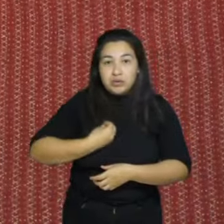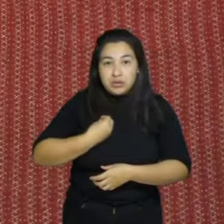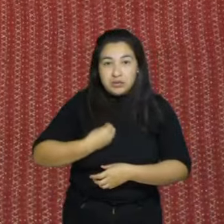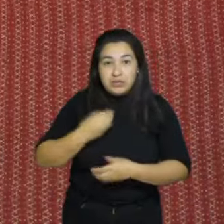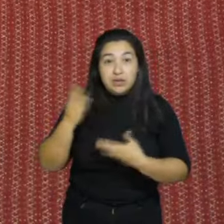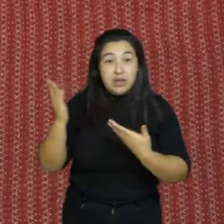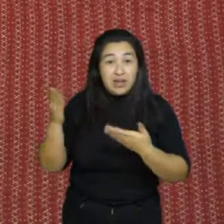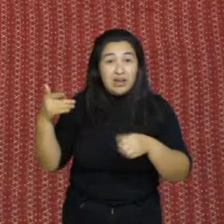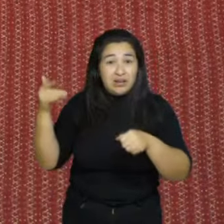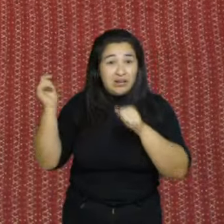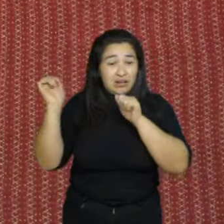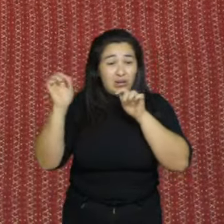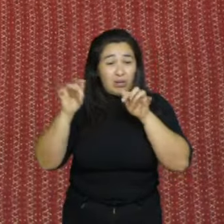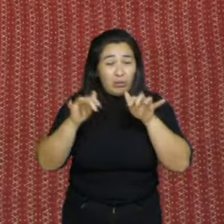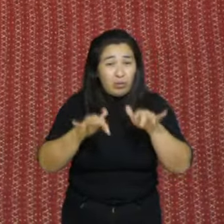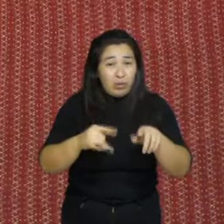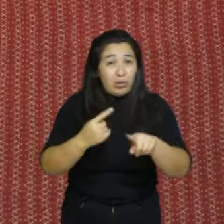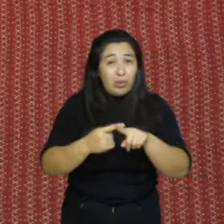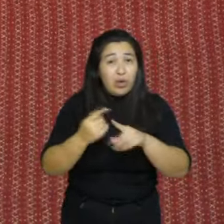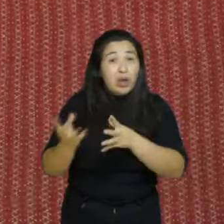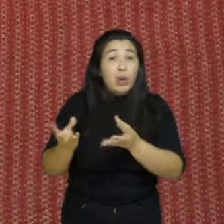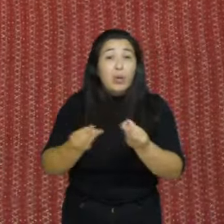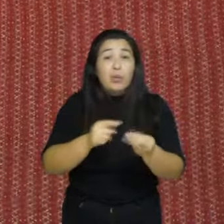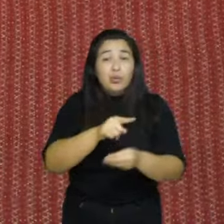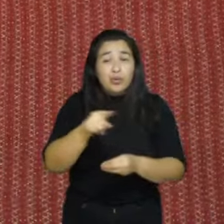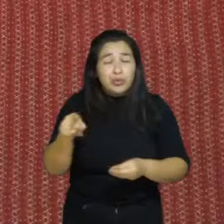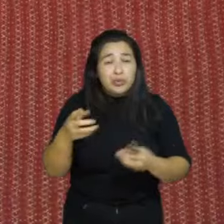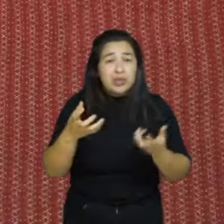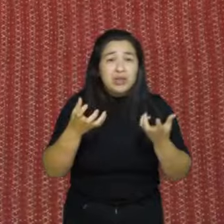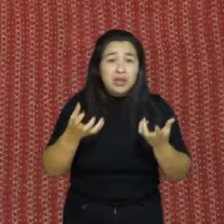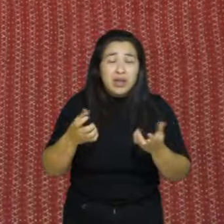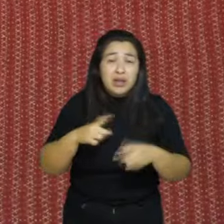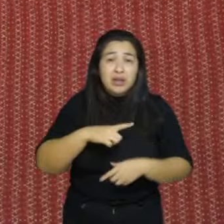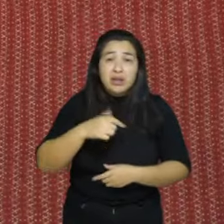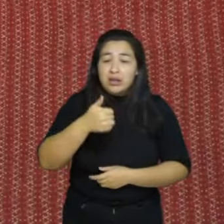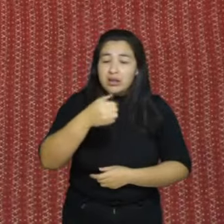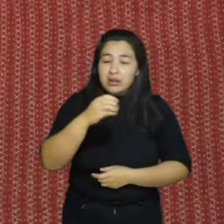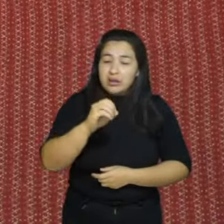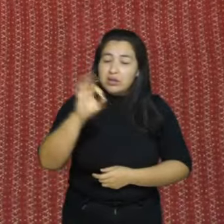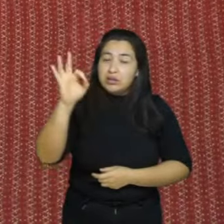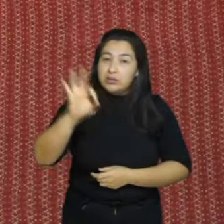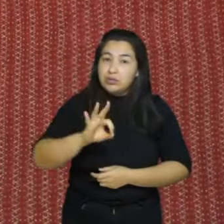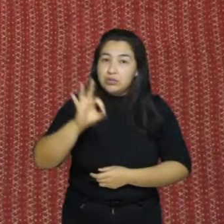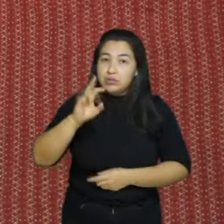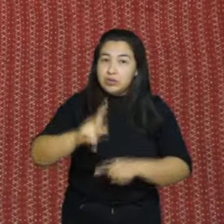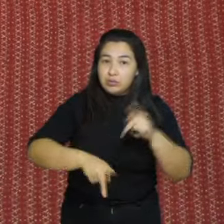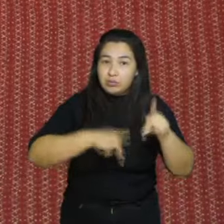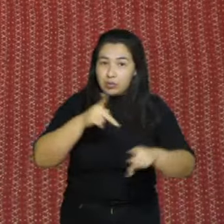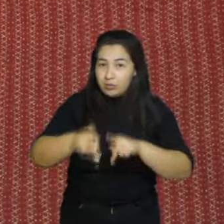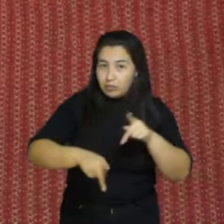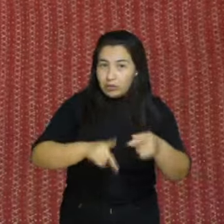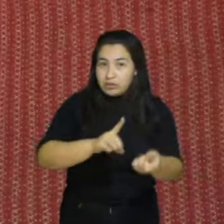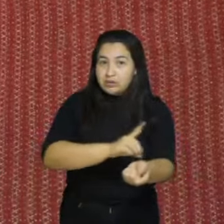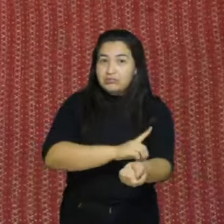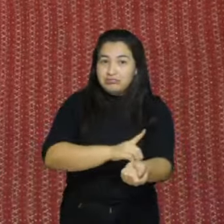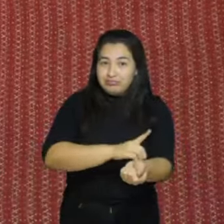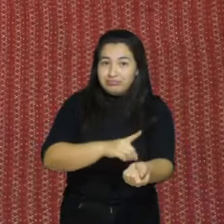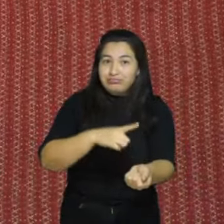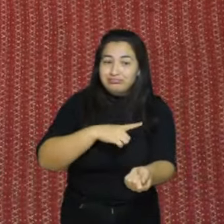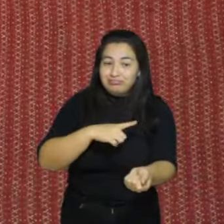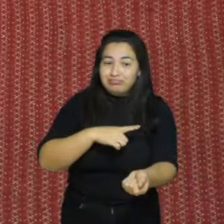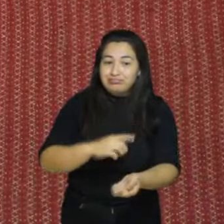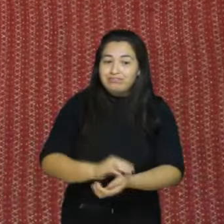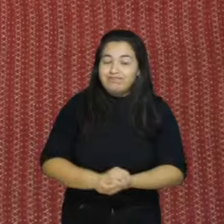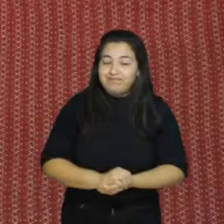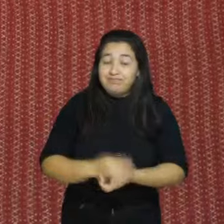demanda das pessoas nós temos aí 10% eh da população de diabéticos e que precisam